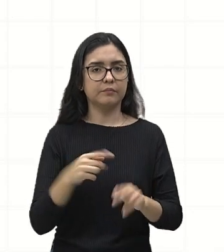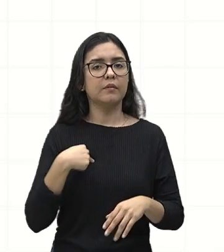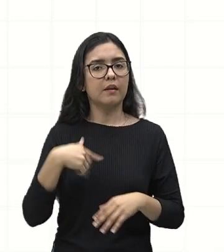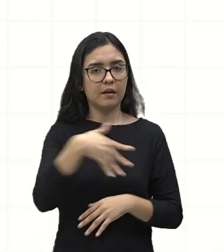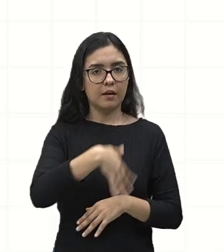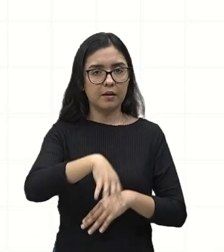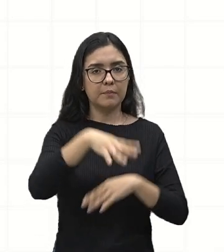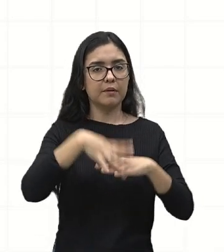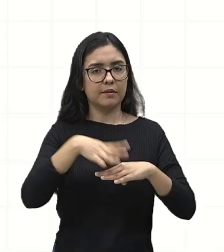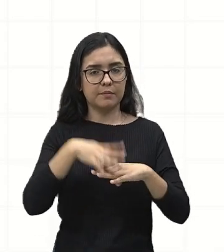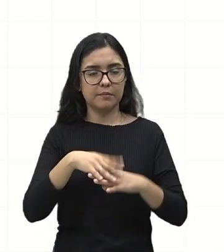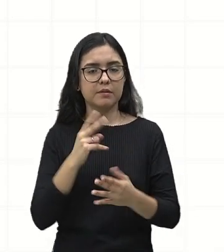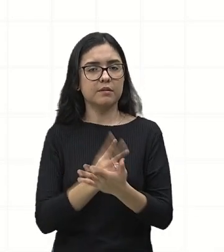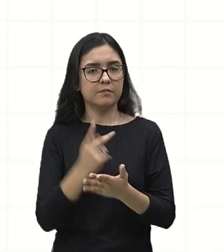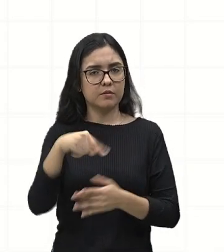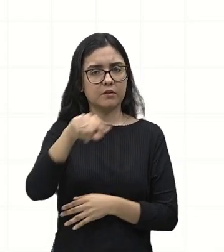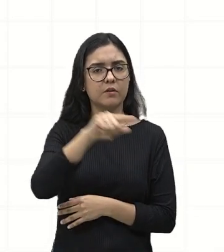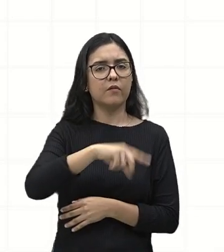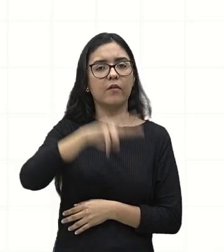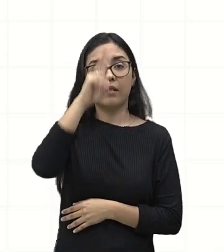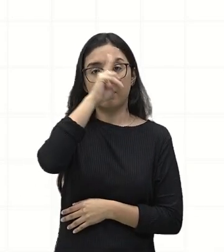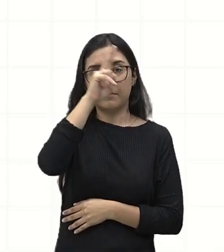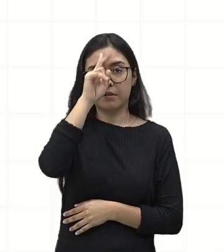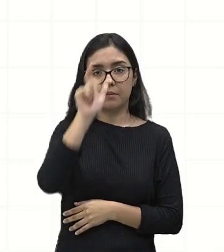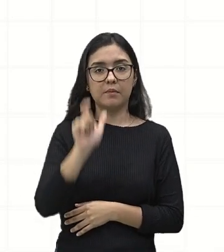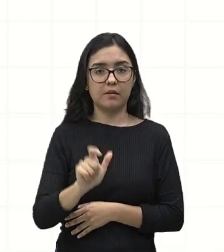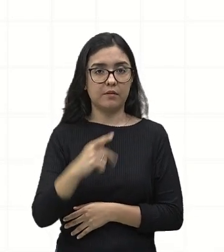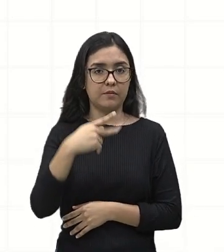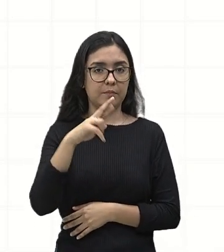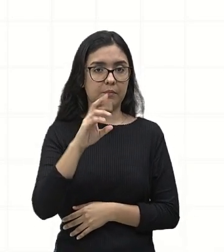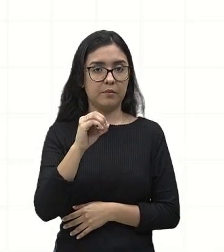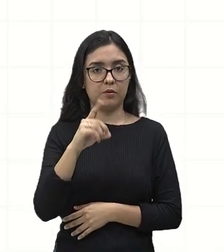tá? Então, aqui nesse caso,